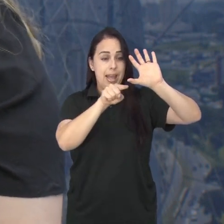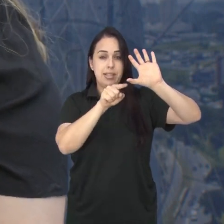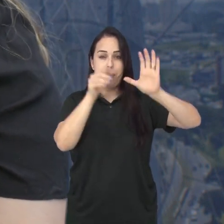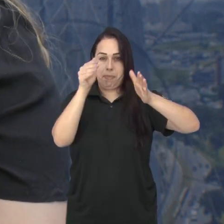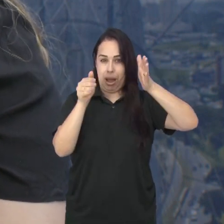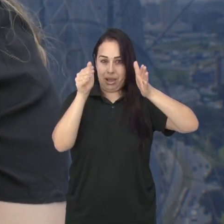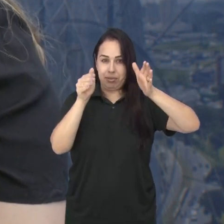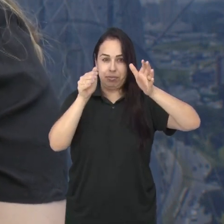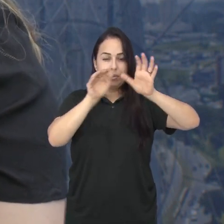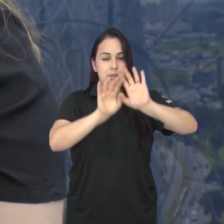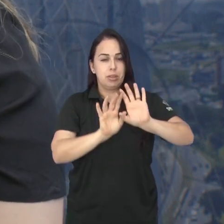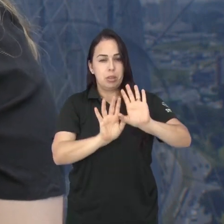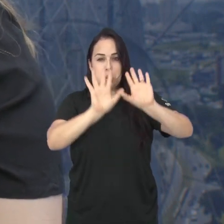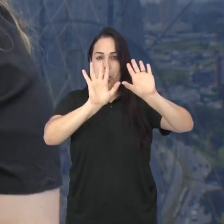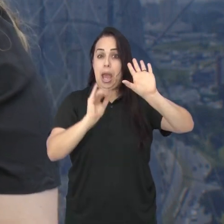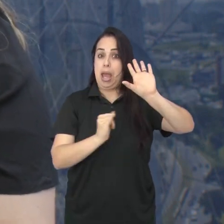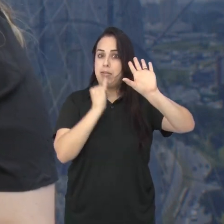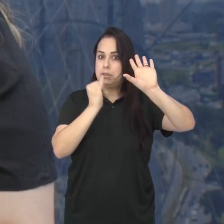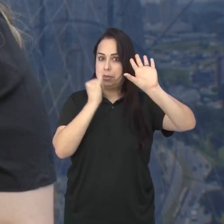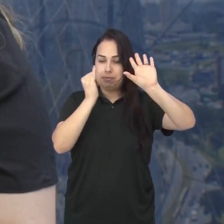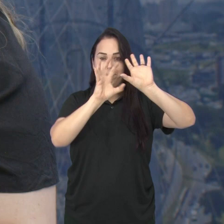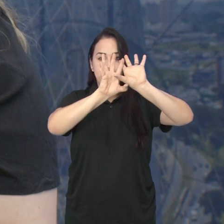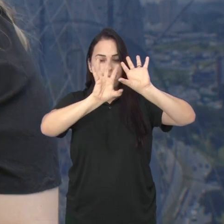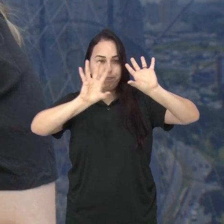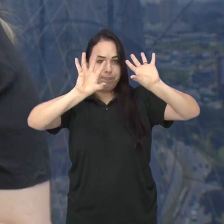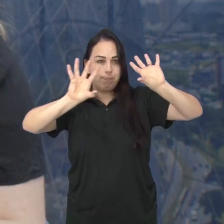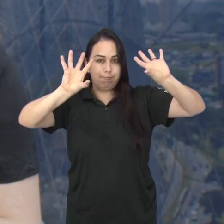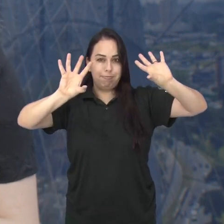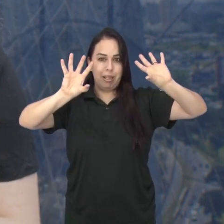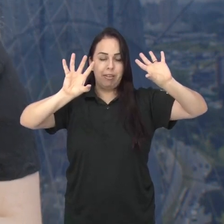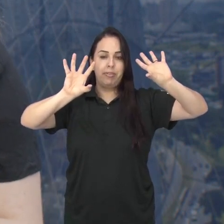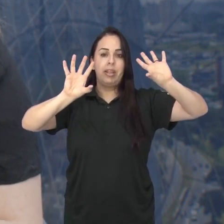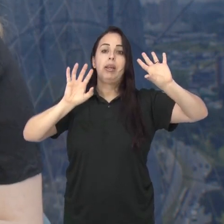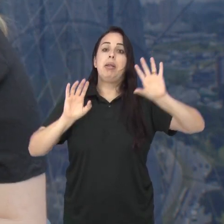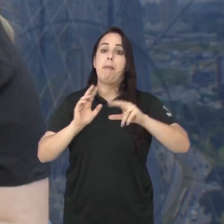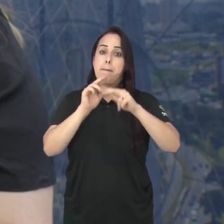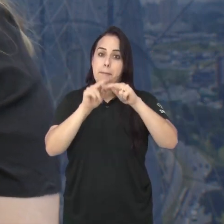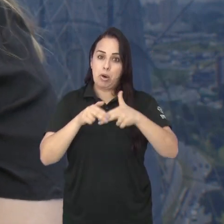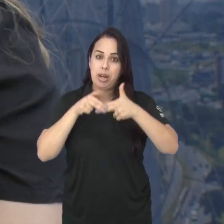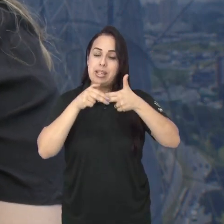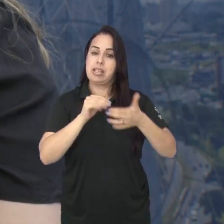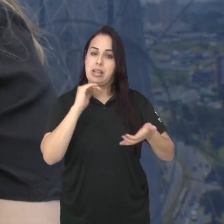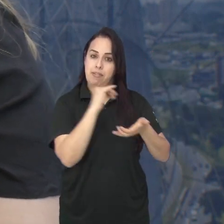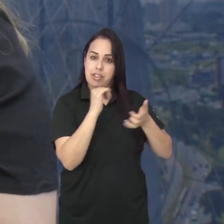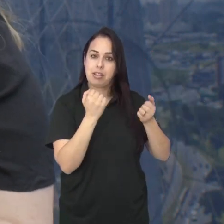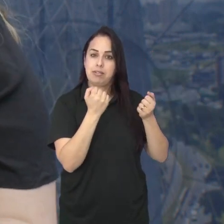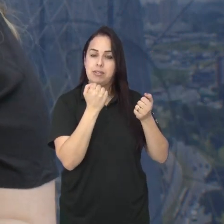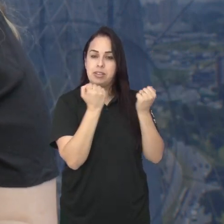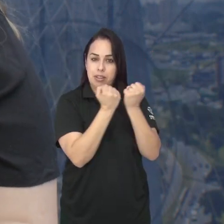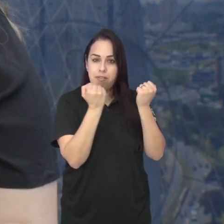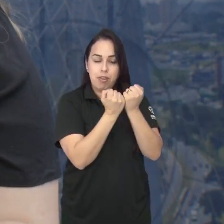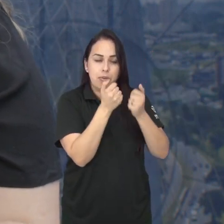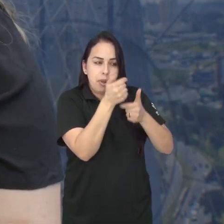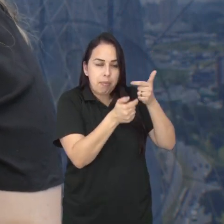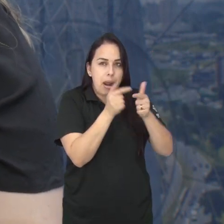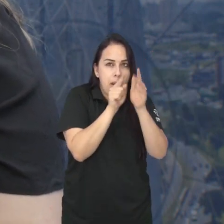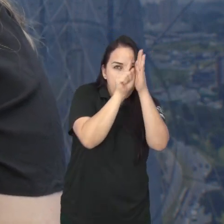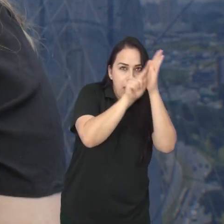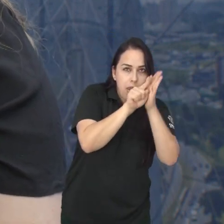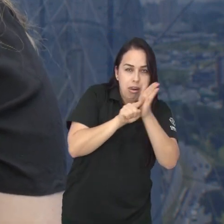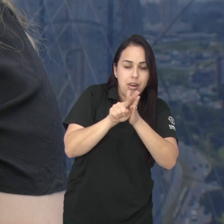de maturidade, que é a fase mais importante, que é aí que entra o trabalho da Defesa Civil, porque essa nuvem vai